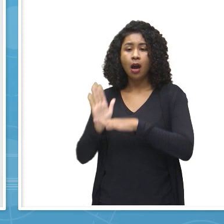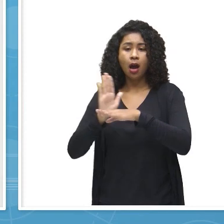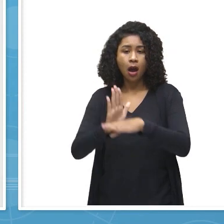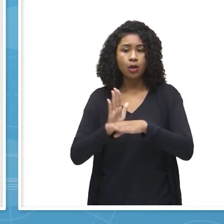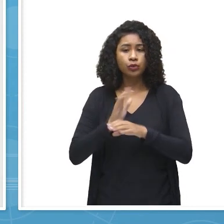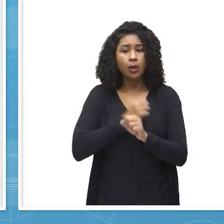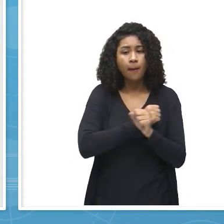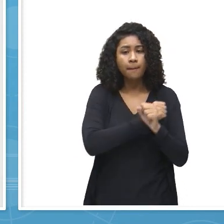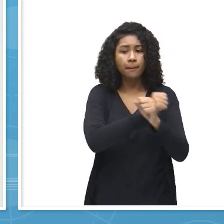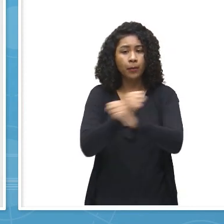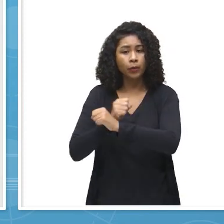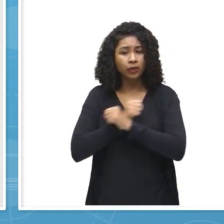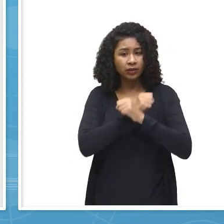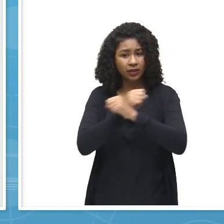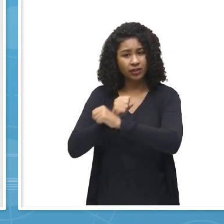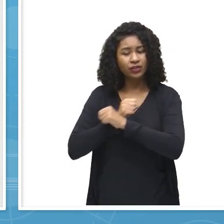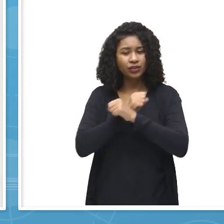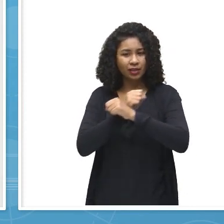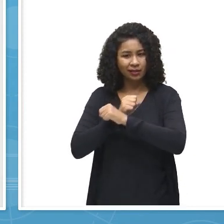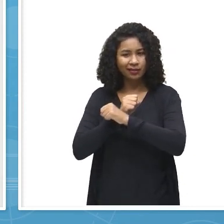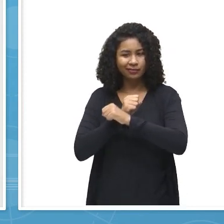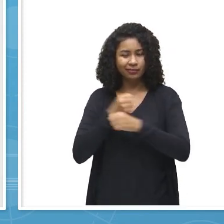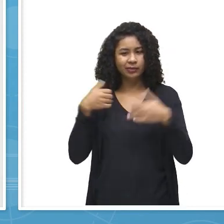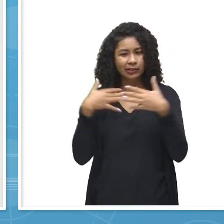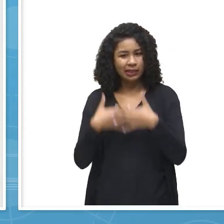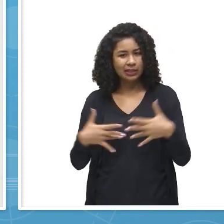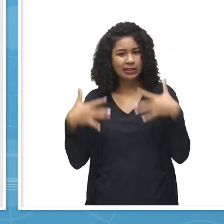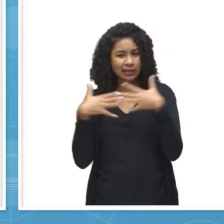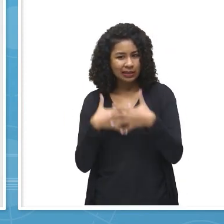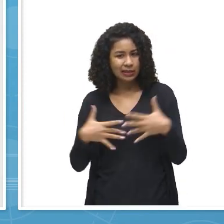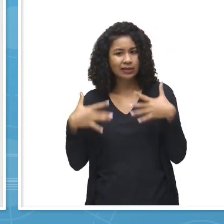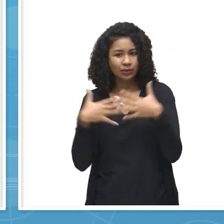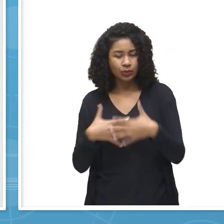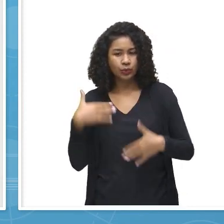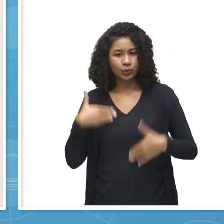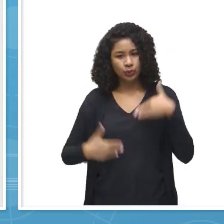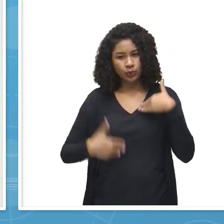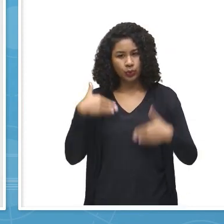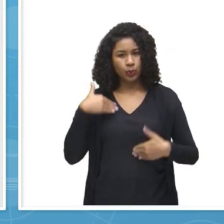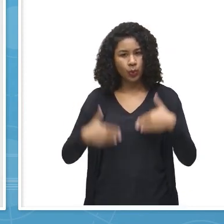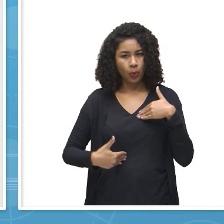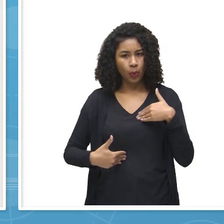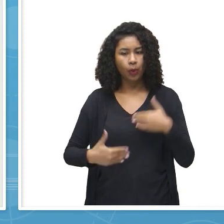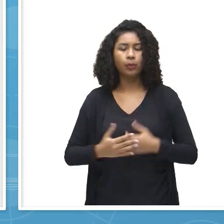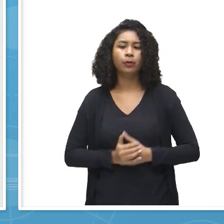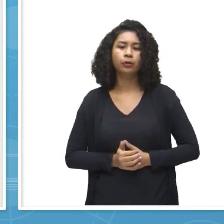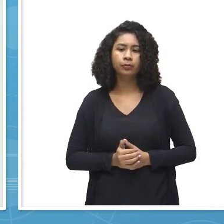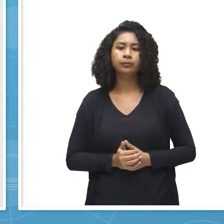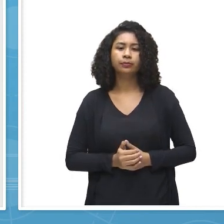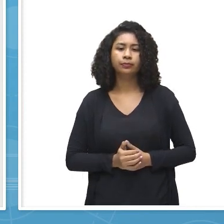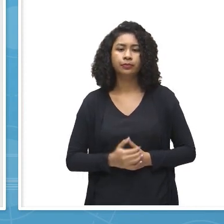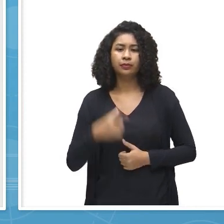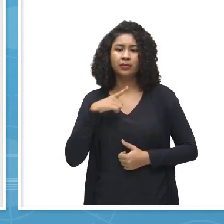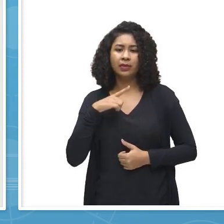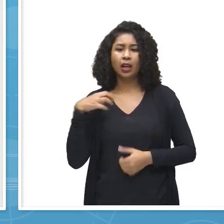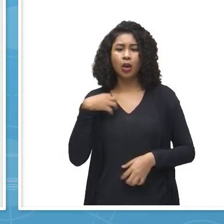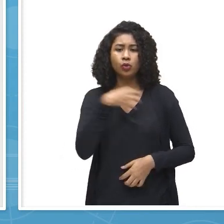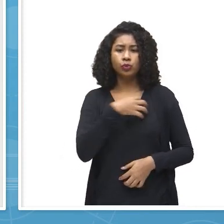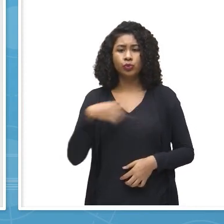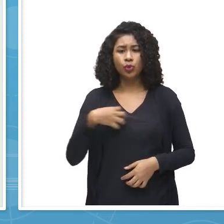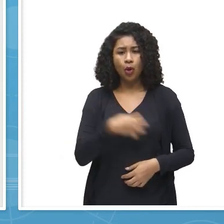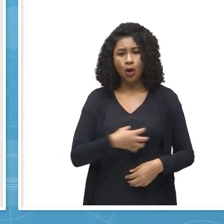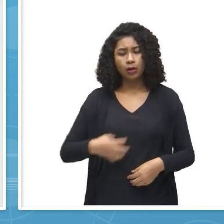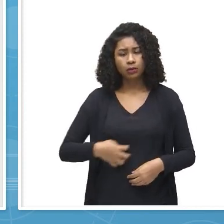defesa desse tecido, né? Então, o tecido conjuntivo, ele está aí envolvendo vários órgãos do nosso